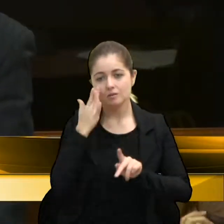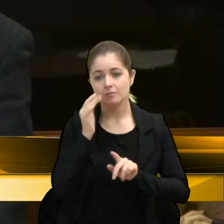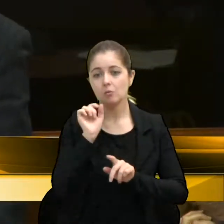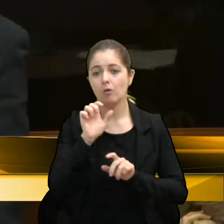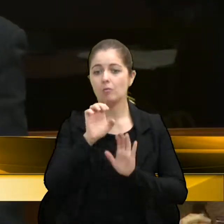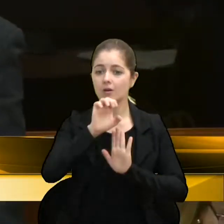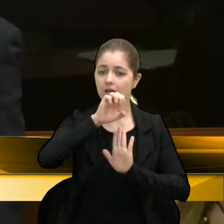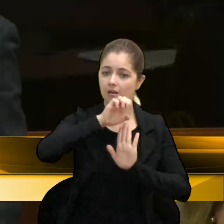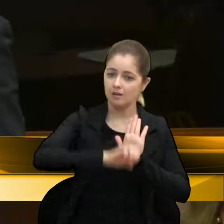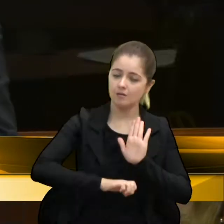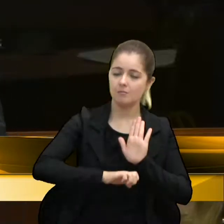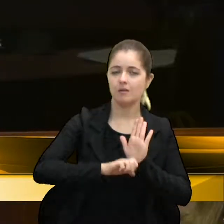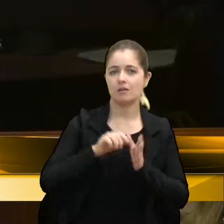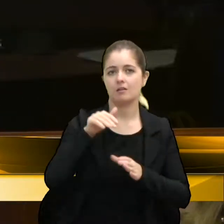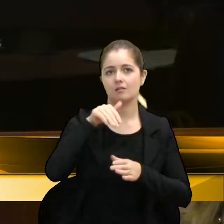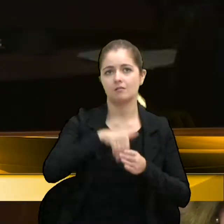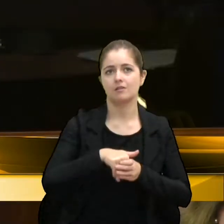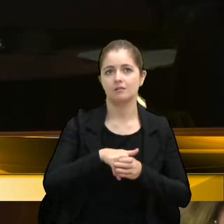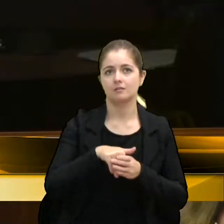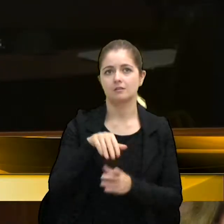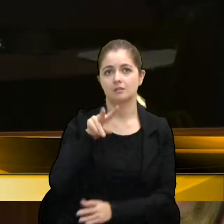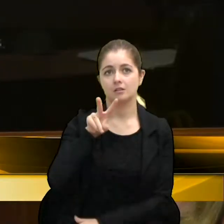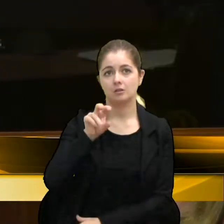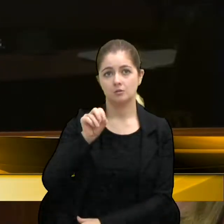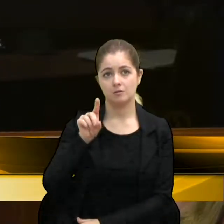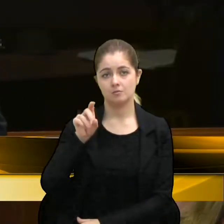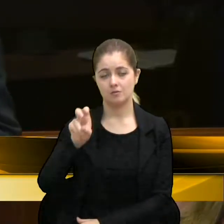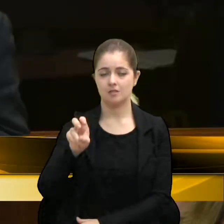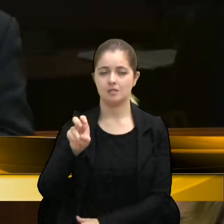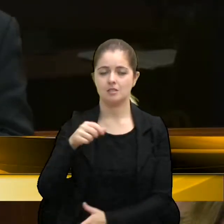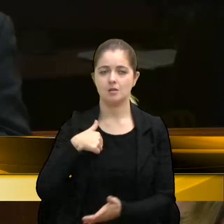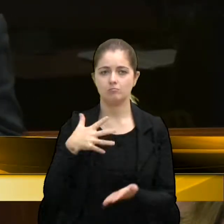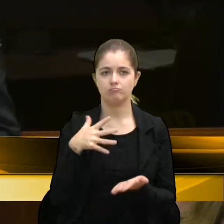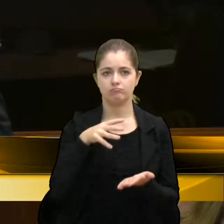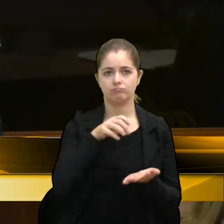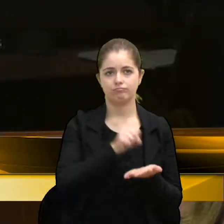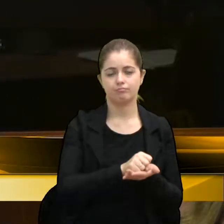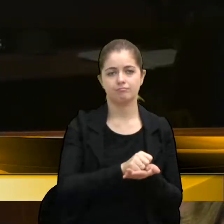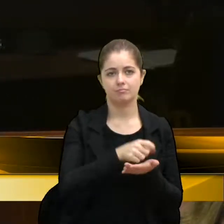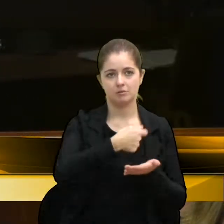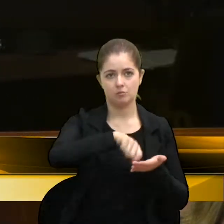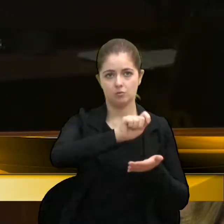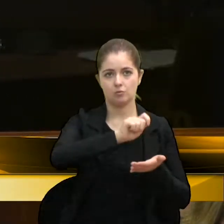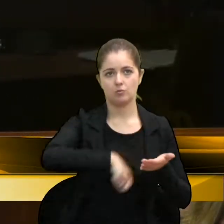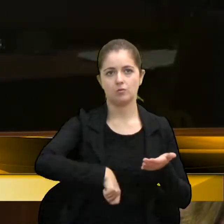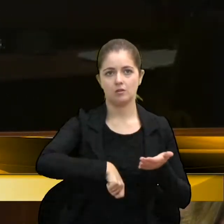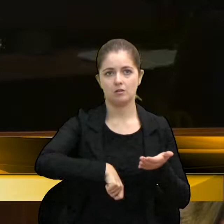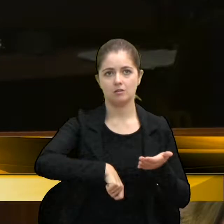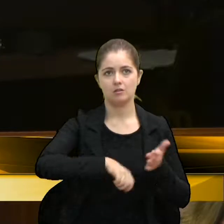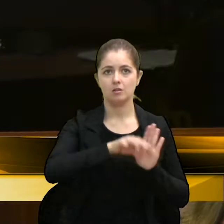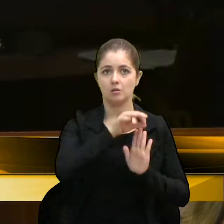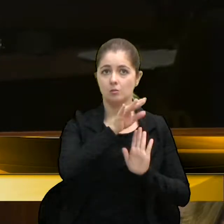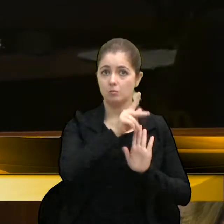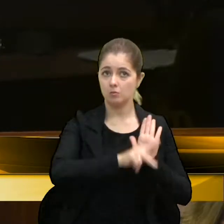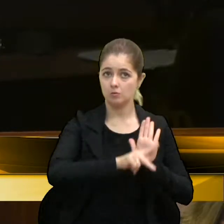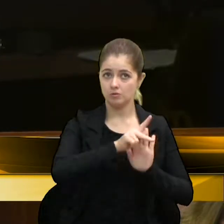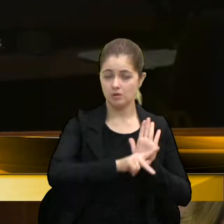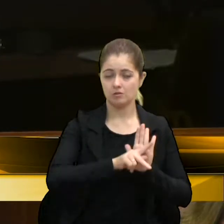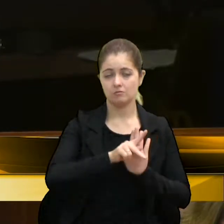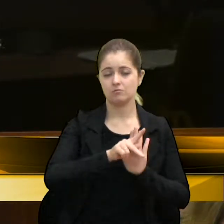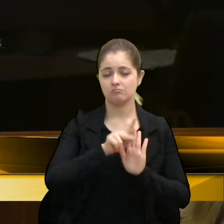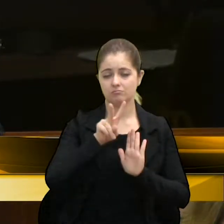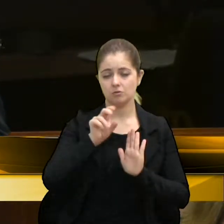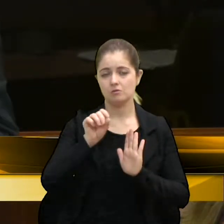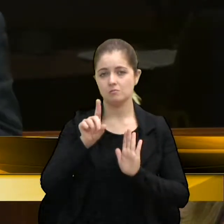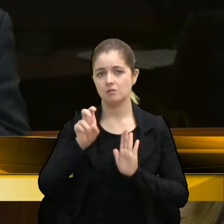Mas, para isso, é preciso comprovar a iniciativa, que deve trazer benefícios na redução do consumo de energia, captação de água